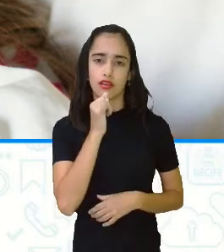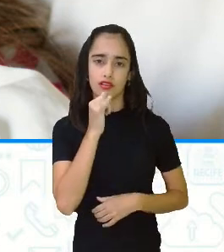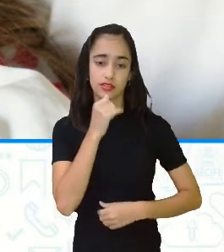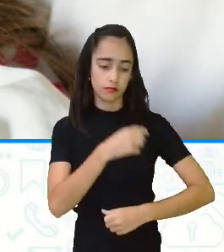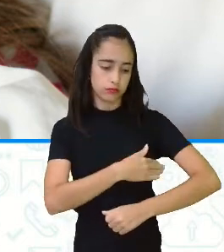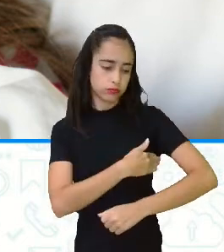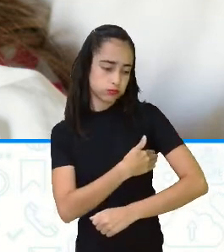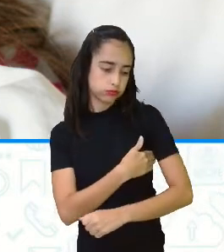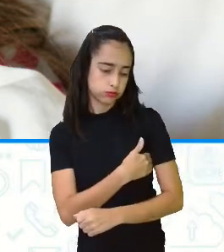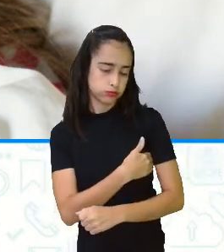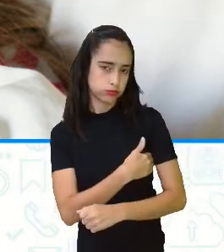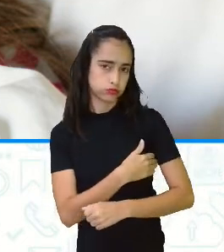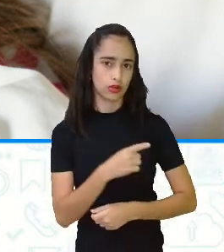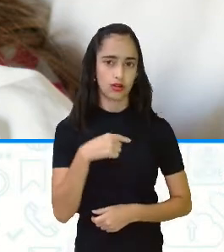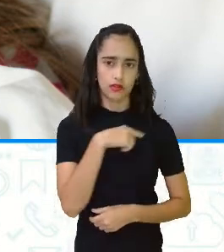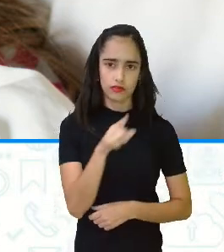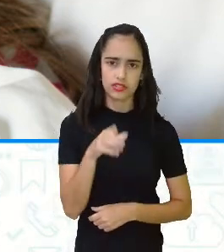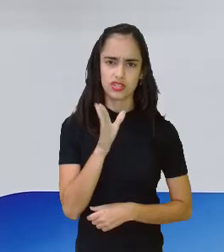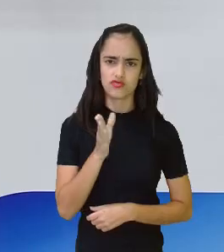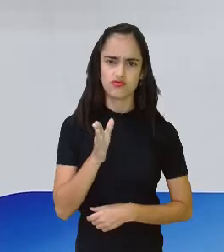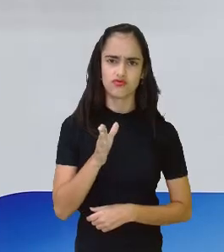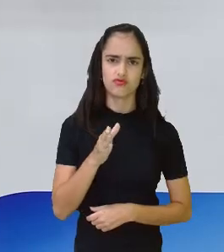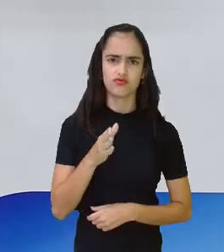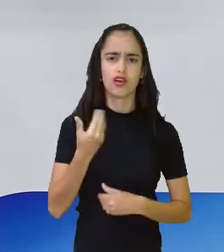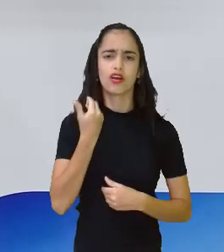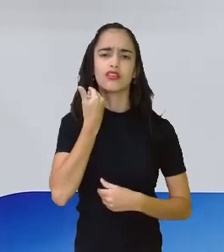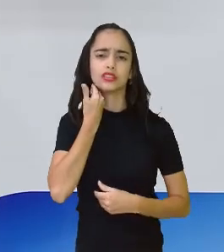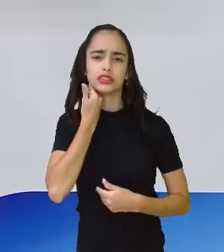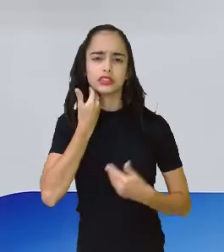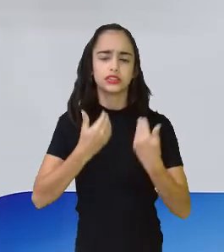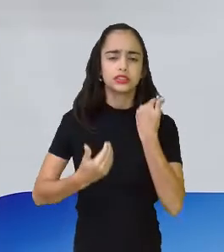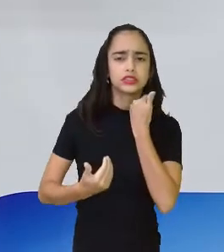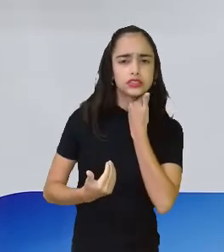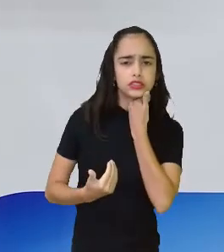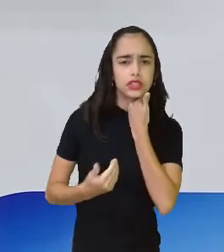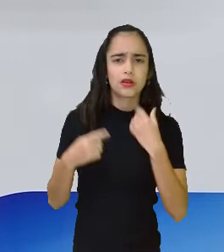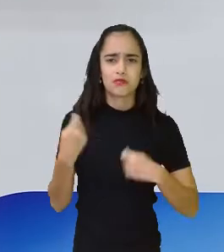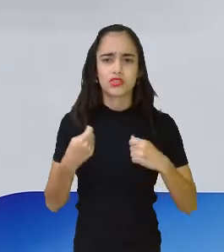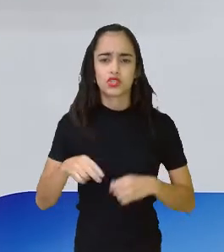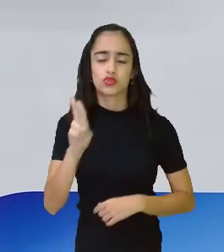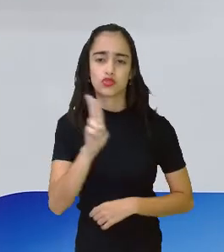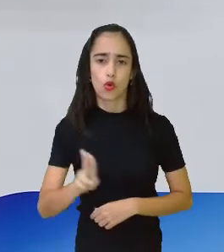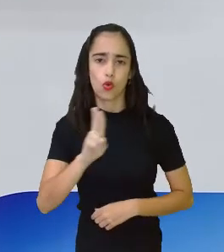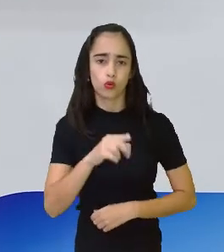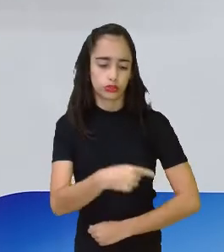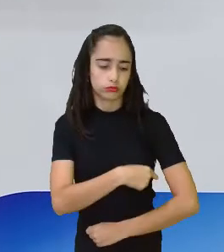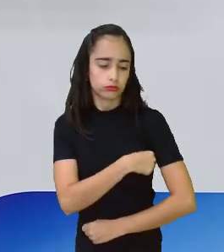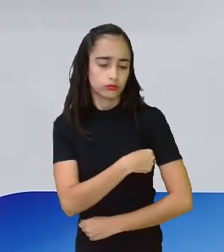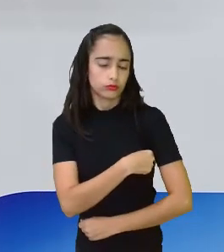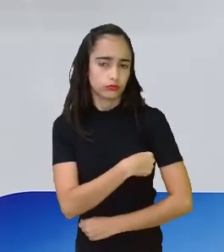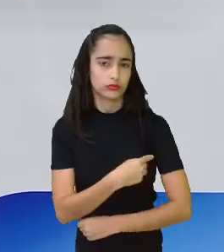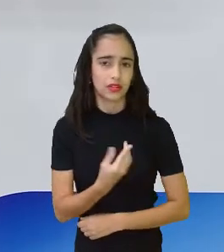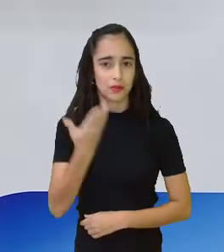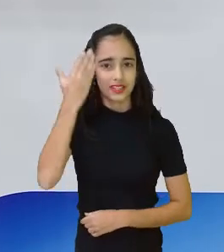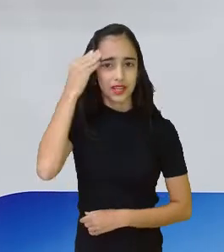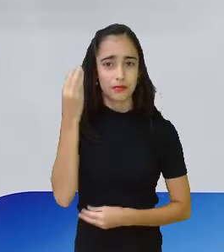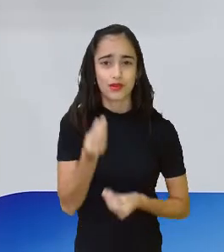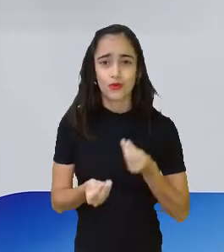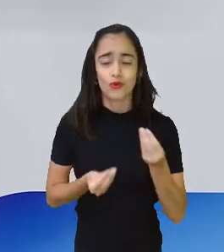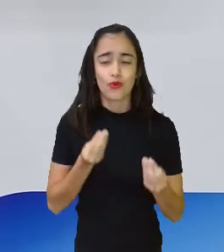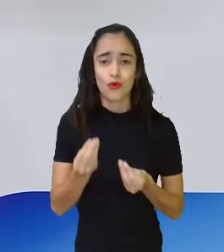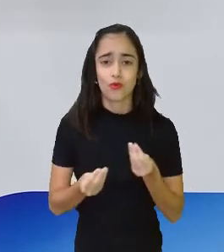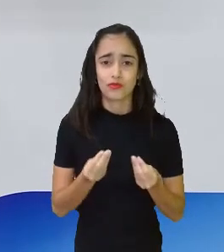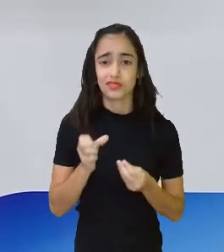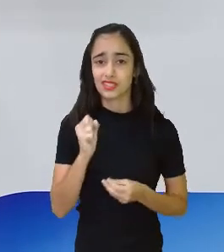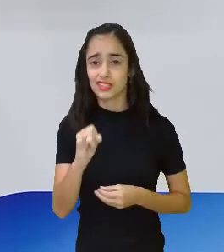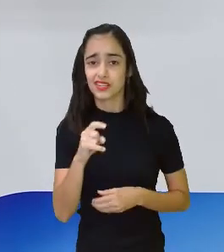febre? Você já precisou utilizar o termômetro para saber a sua temperatura, para saber se tinha algo errado com